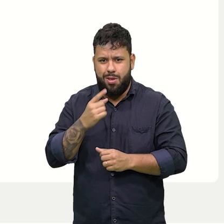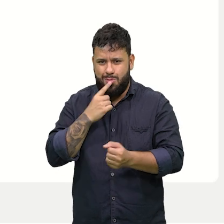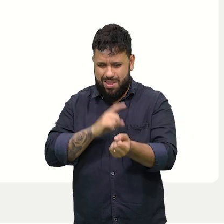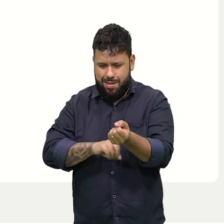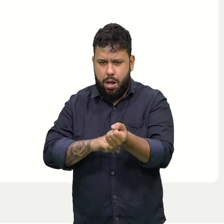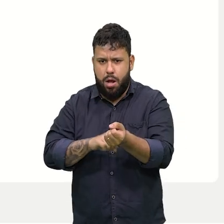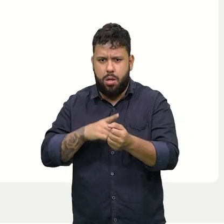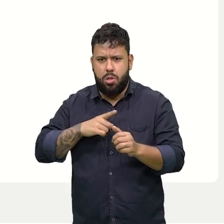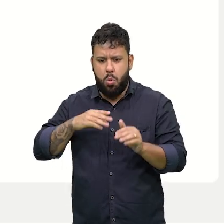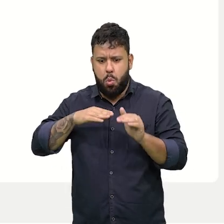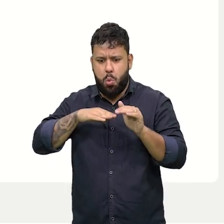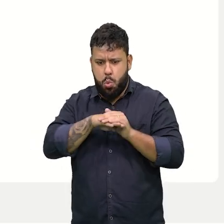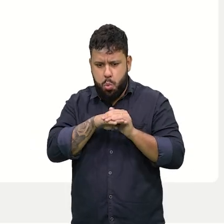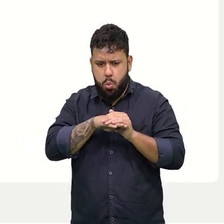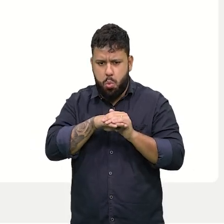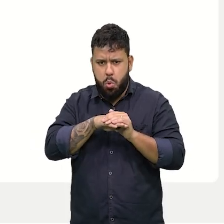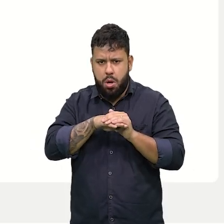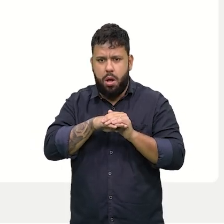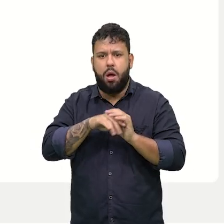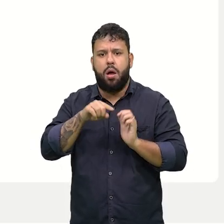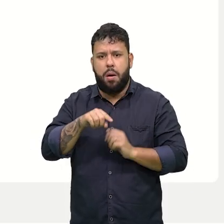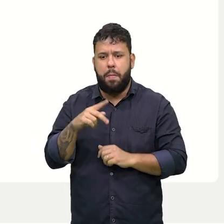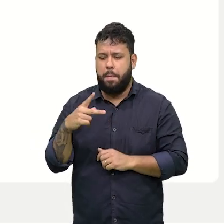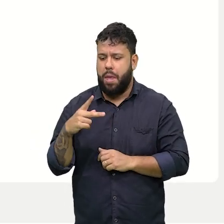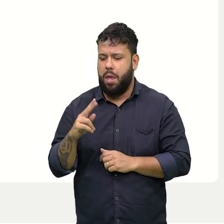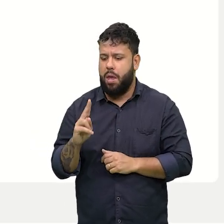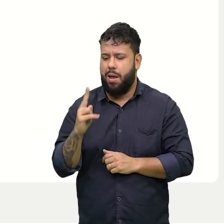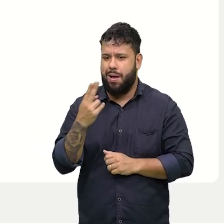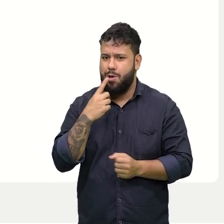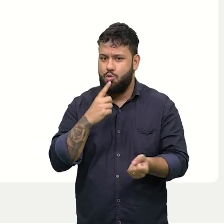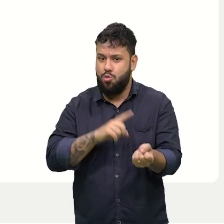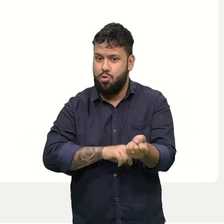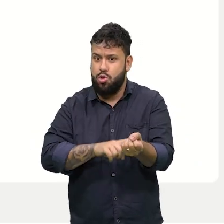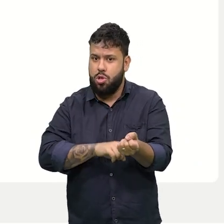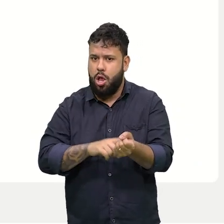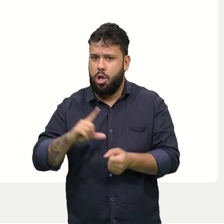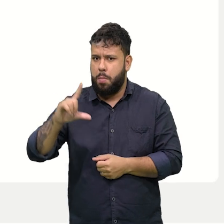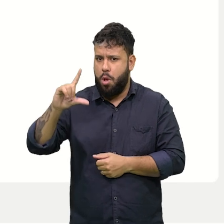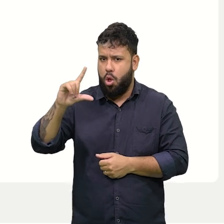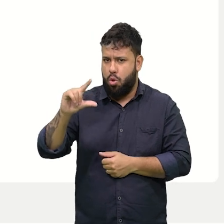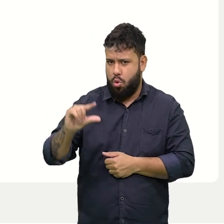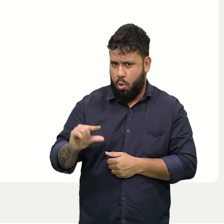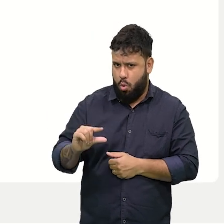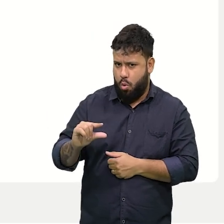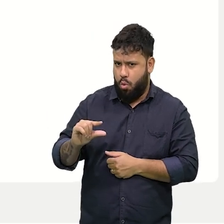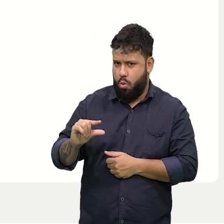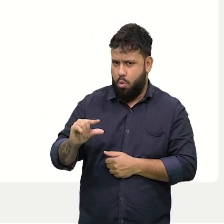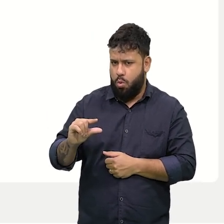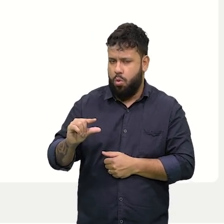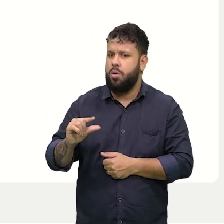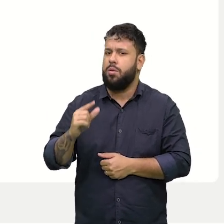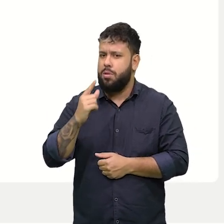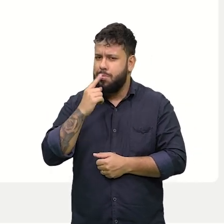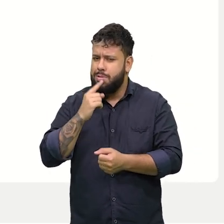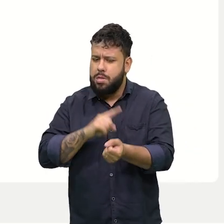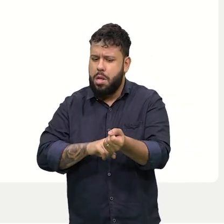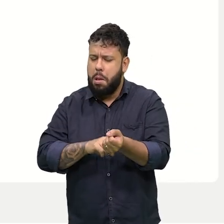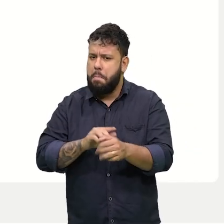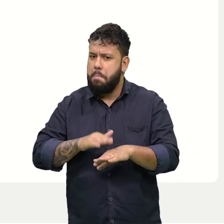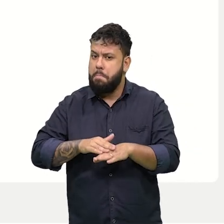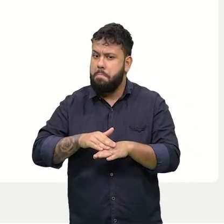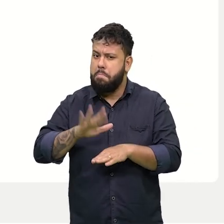sangue. Isso vai deixar o pH sanguíneo menor, o meu sangue vai ficar